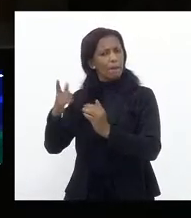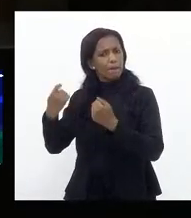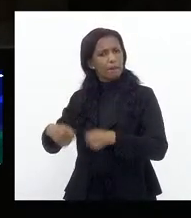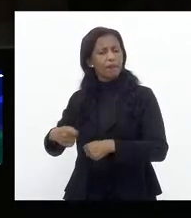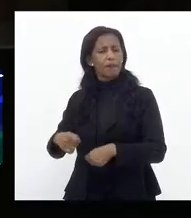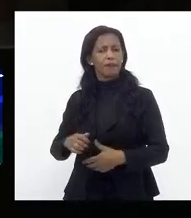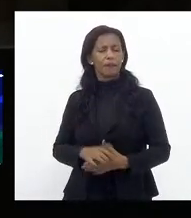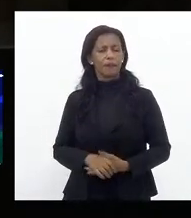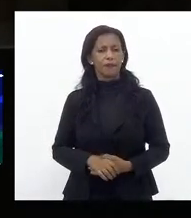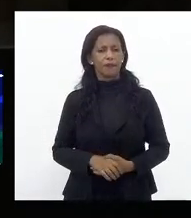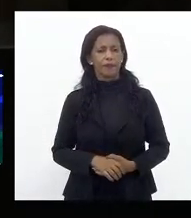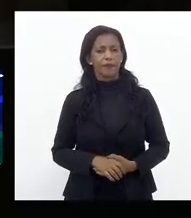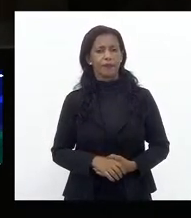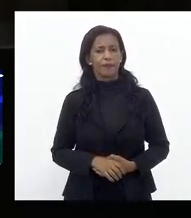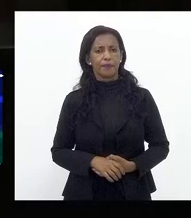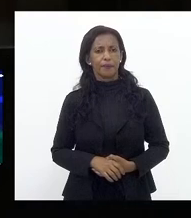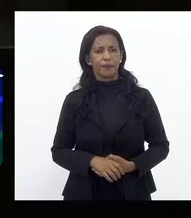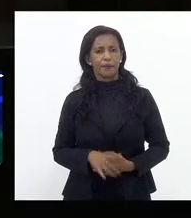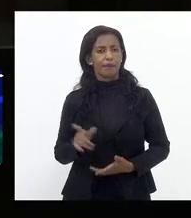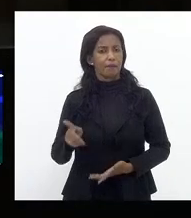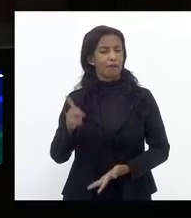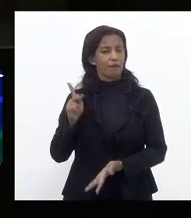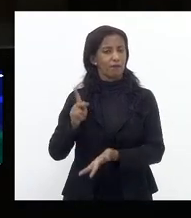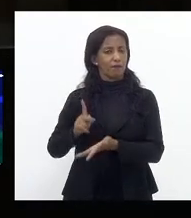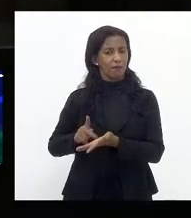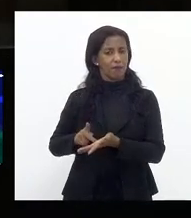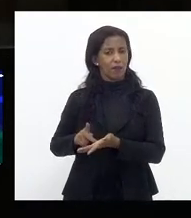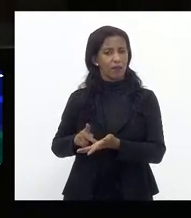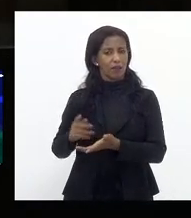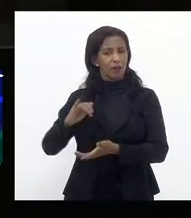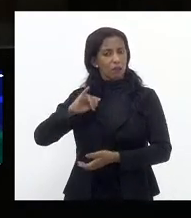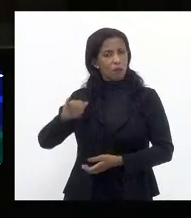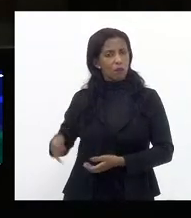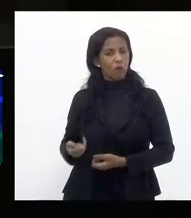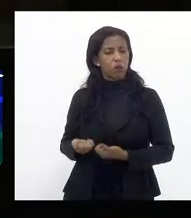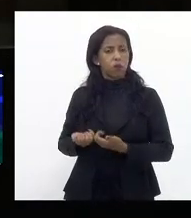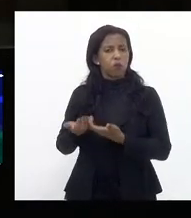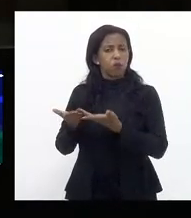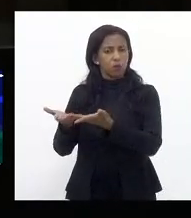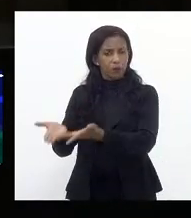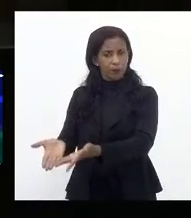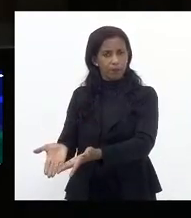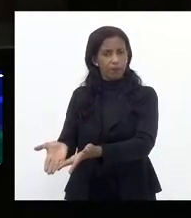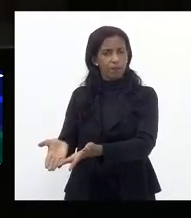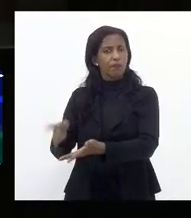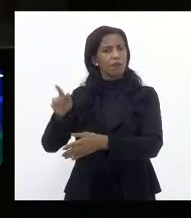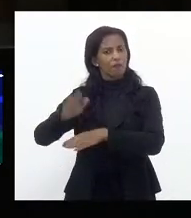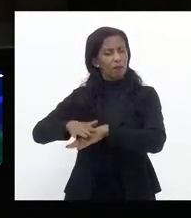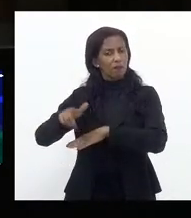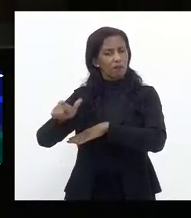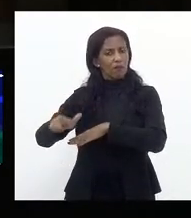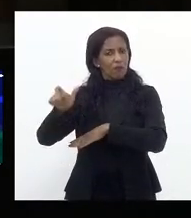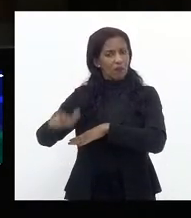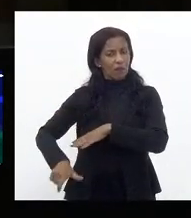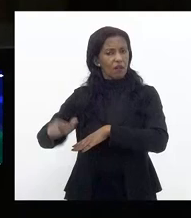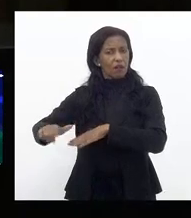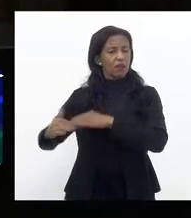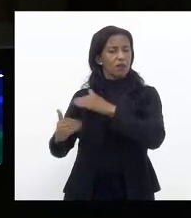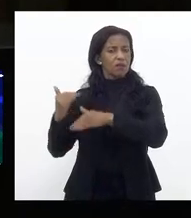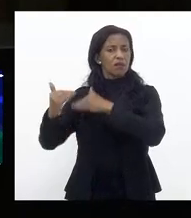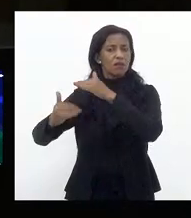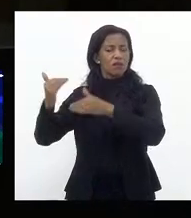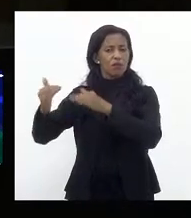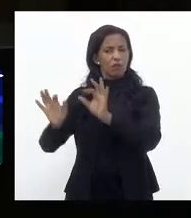respeitado, que é exatamente dar condições para que ele realmente desenvolva da melhor